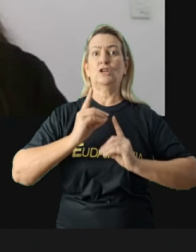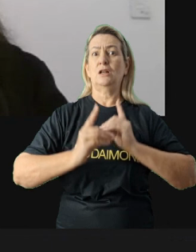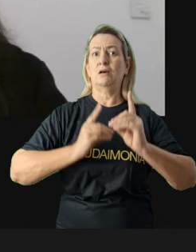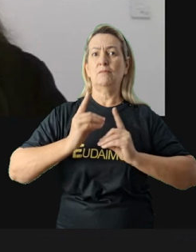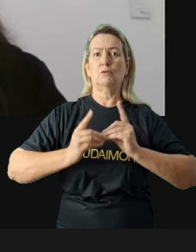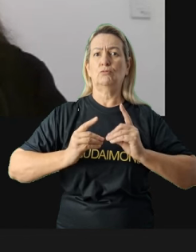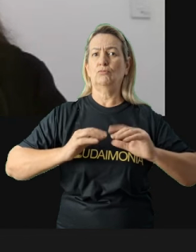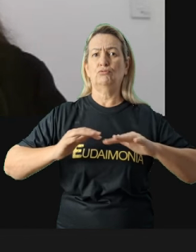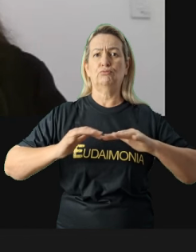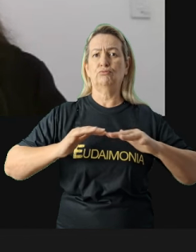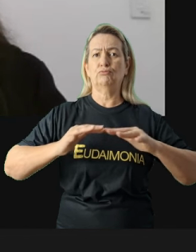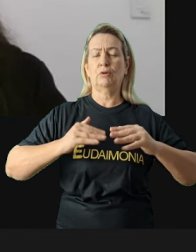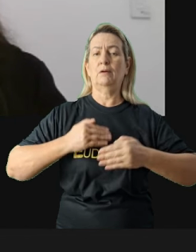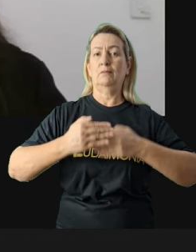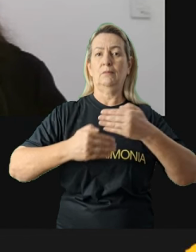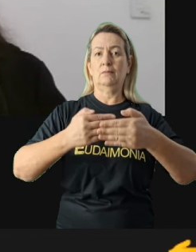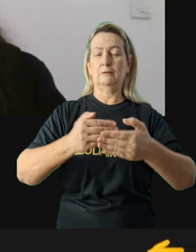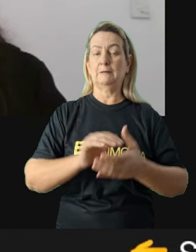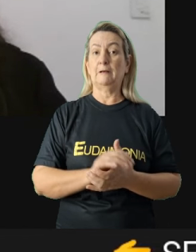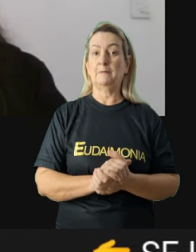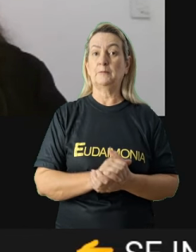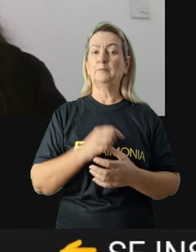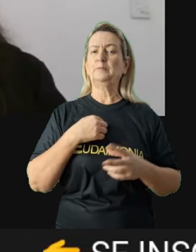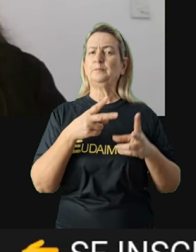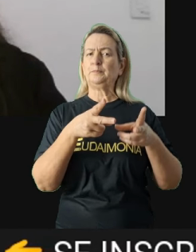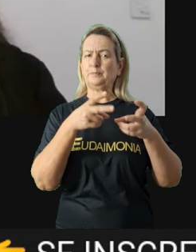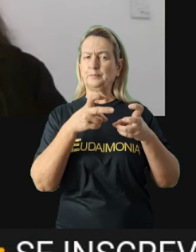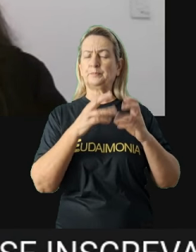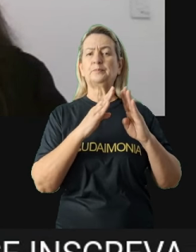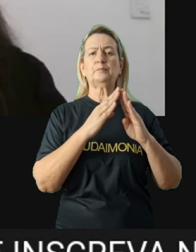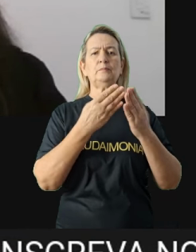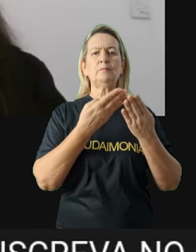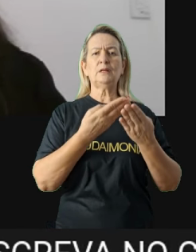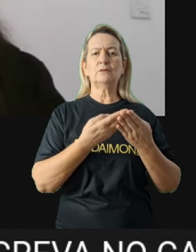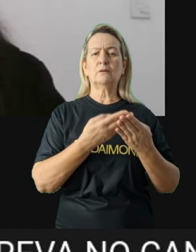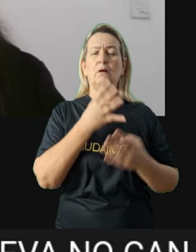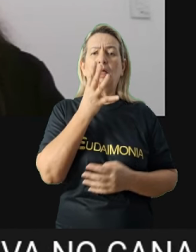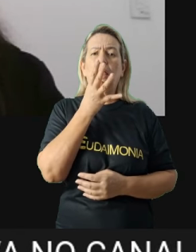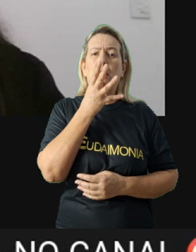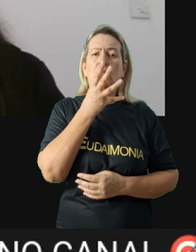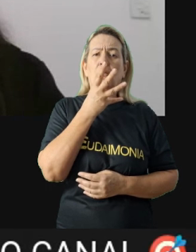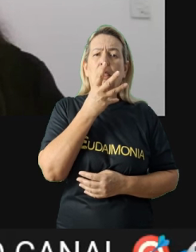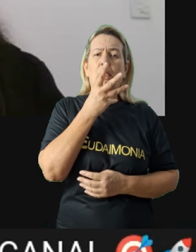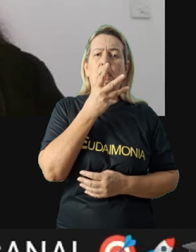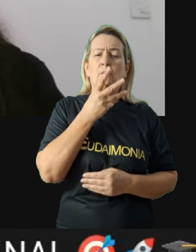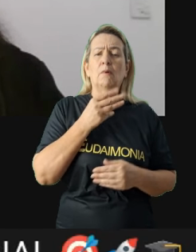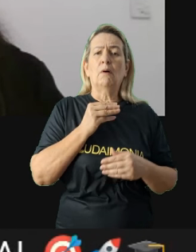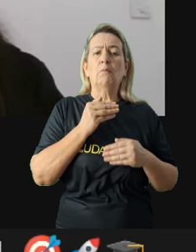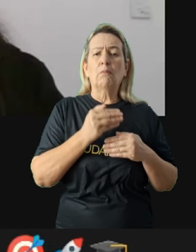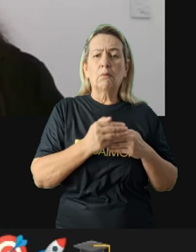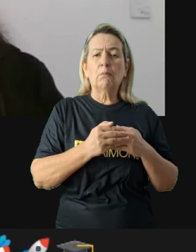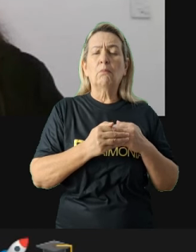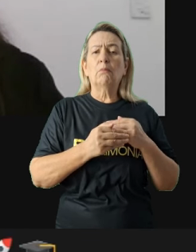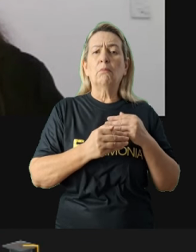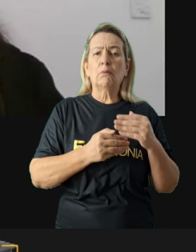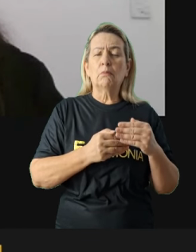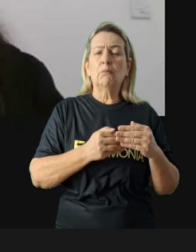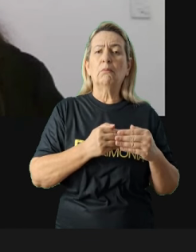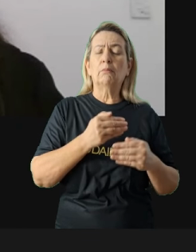muitas vezes, a dinamização dos processos. Então, eu vejo que a escola tende a caminhar de forma muito